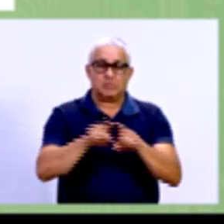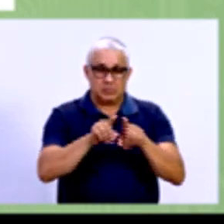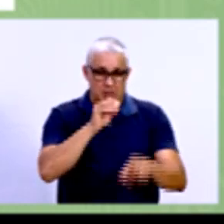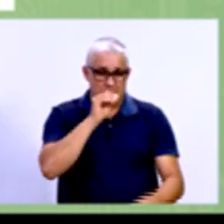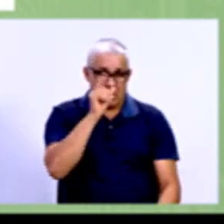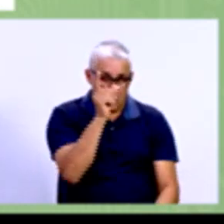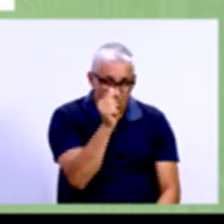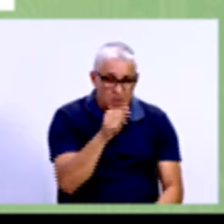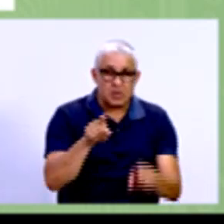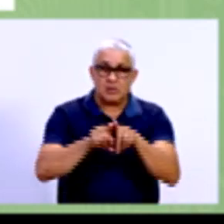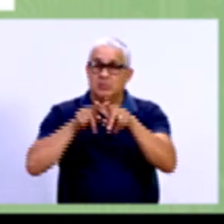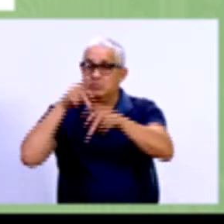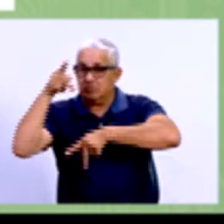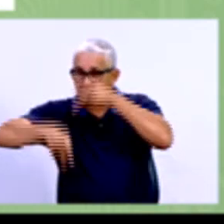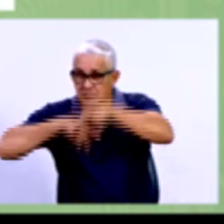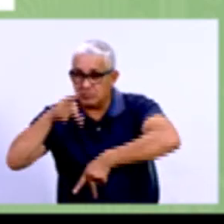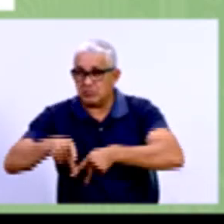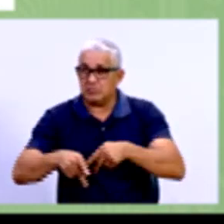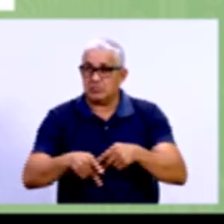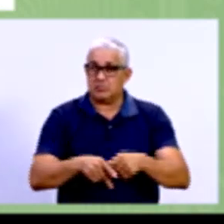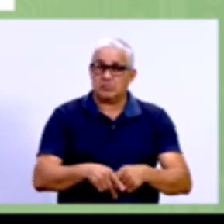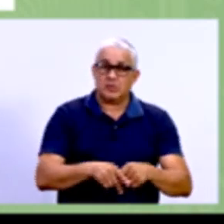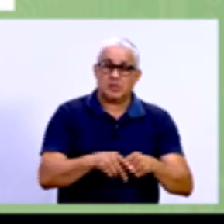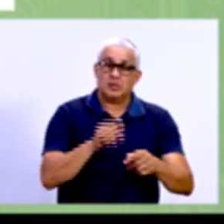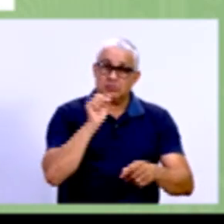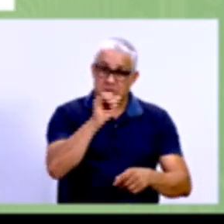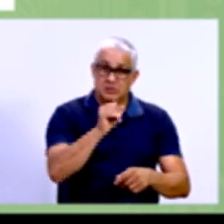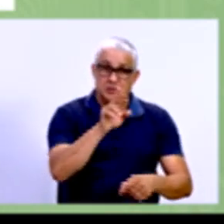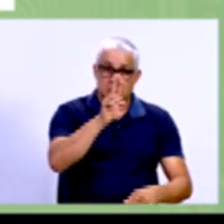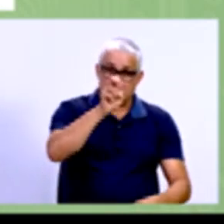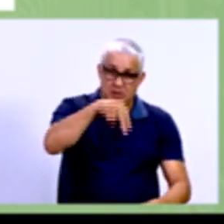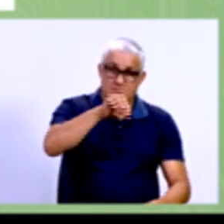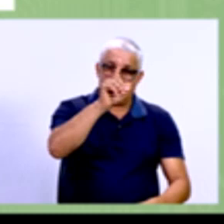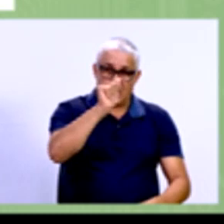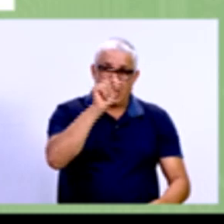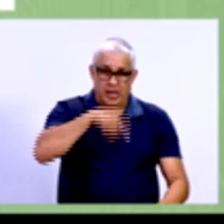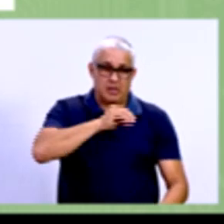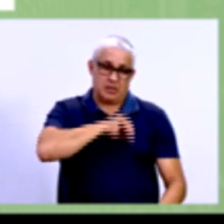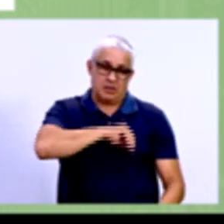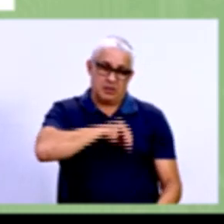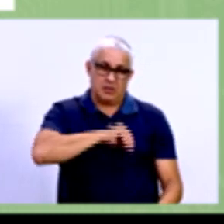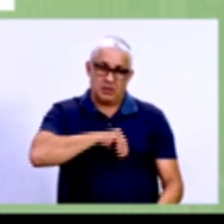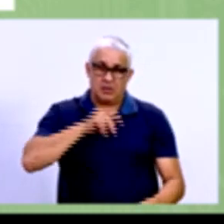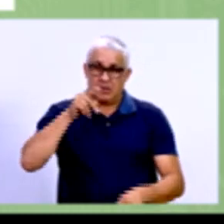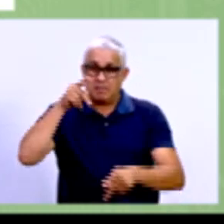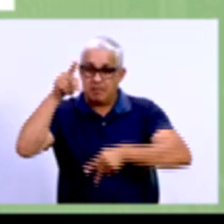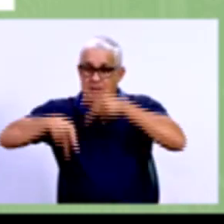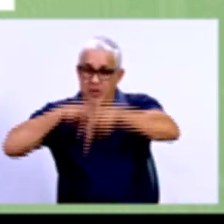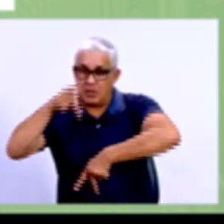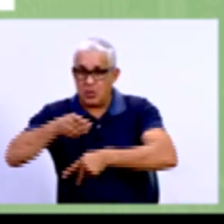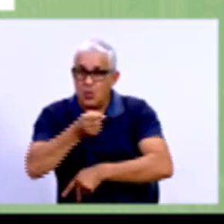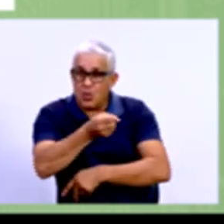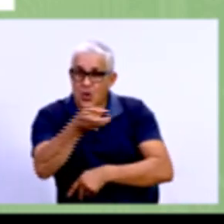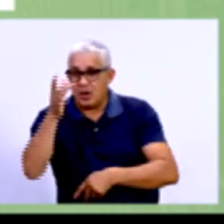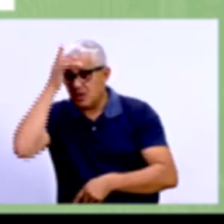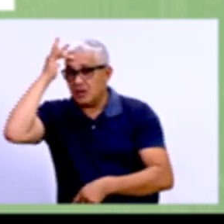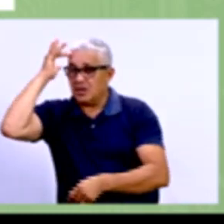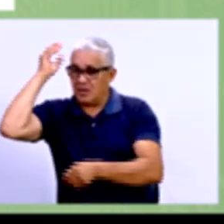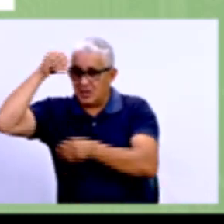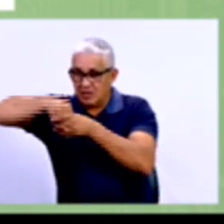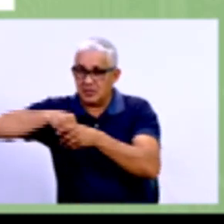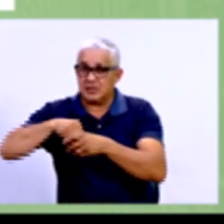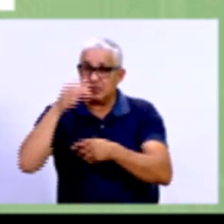Então, quando a gente está falando de renda, aqui a gente está falando de salários. E aqui, população, a gente está falando de quantidade de pessoas. Então, para